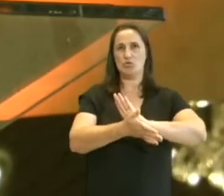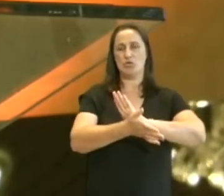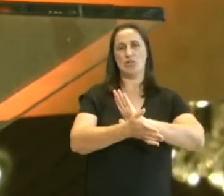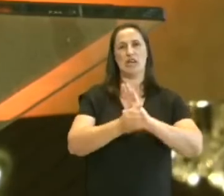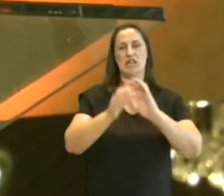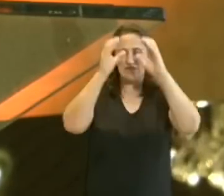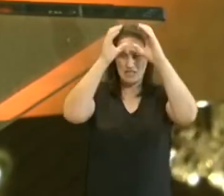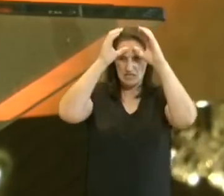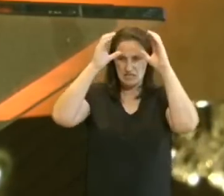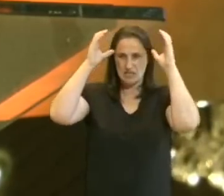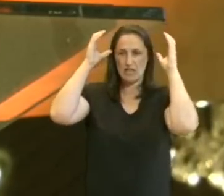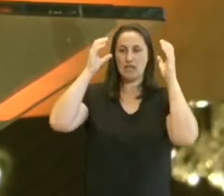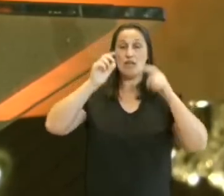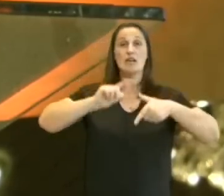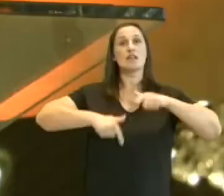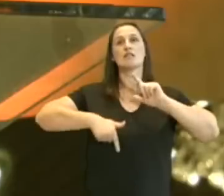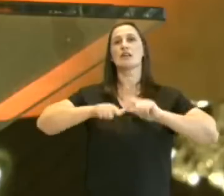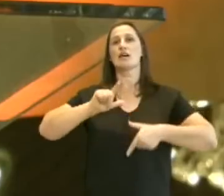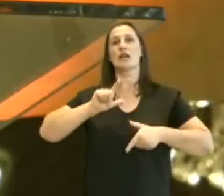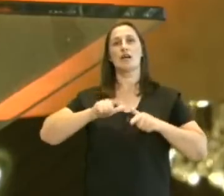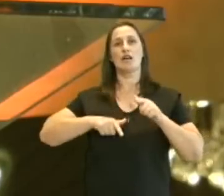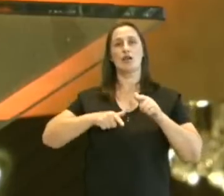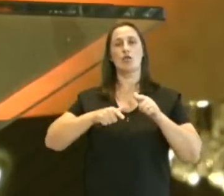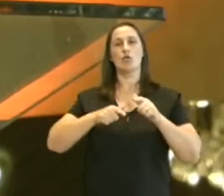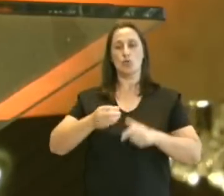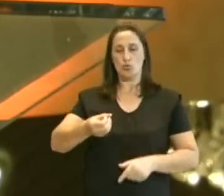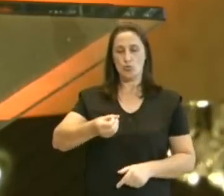se tornaria o novo Império Romano.